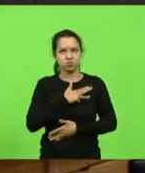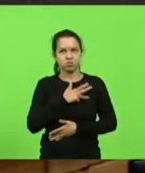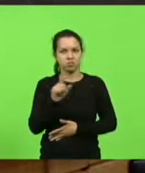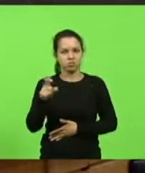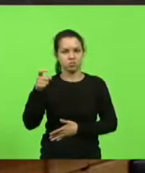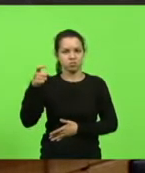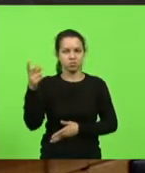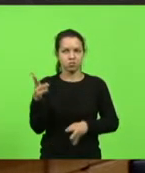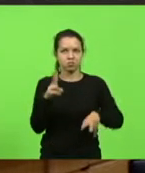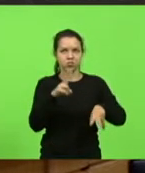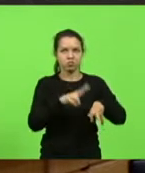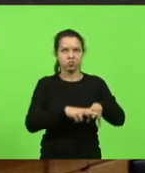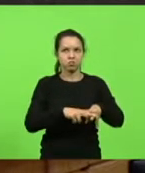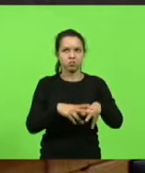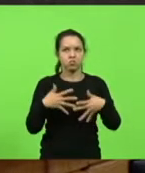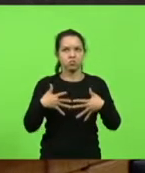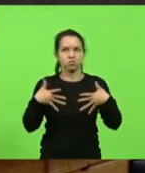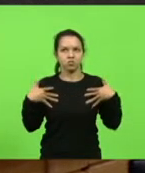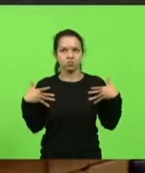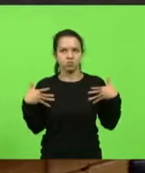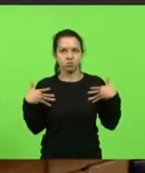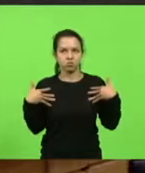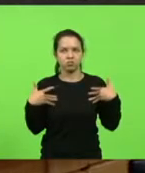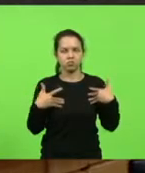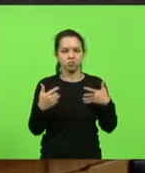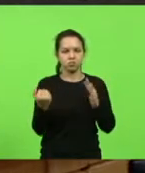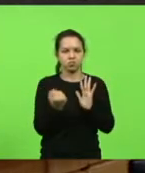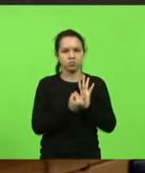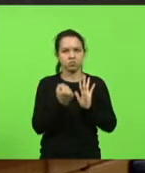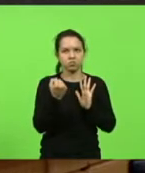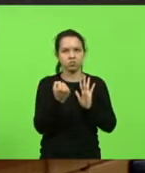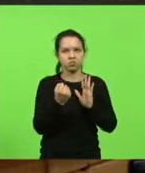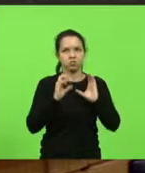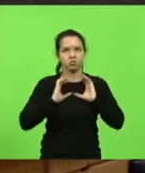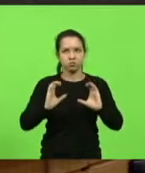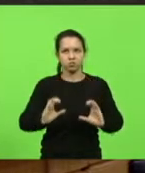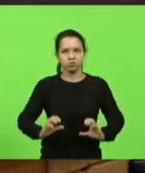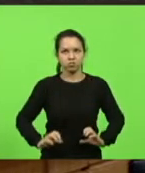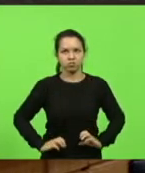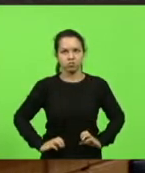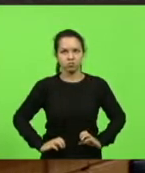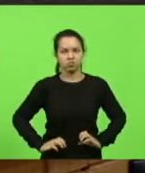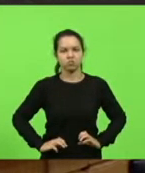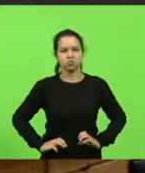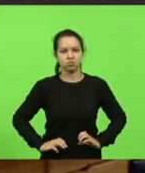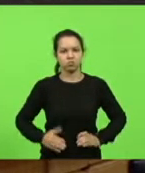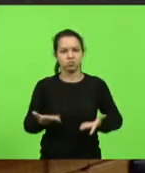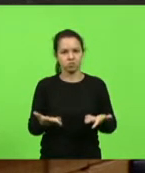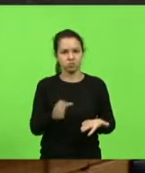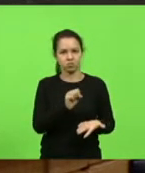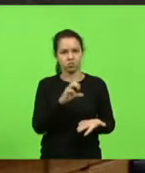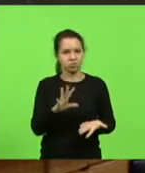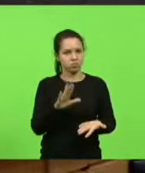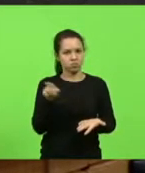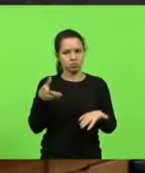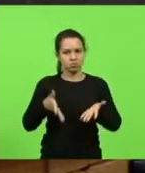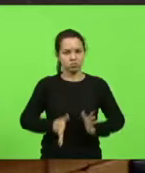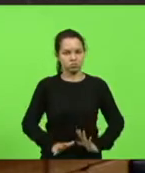ex-presidiário, o título de cidadão honorário catarinense, sendo que nem nasceu em Santa Catarina e nem nada de honorário fez,